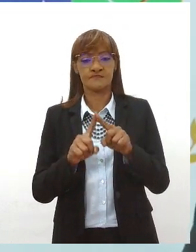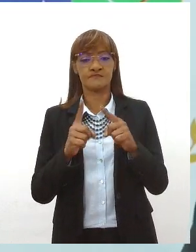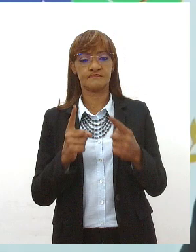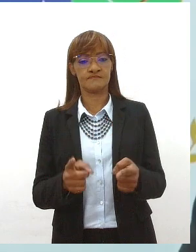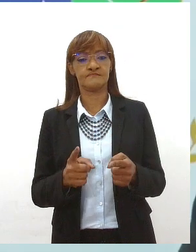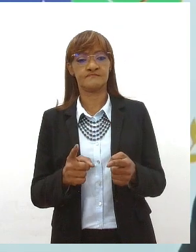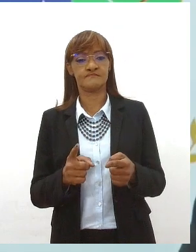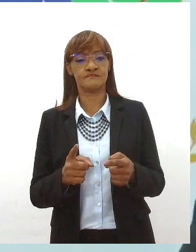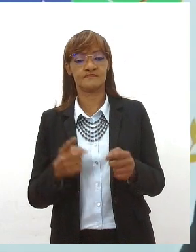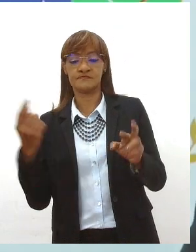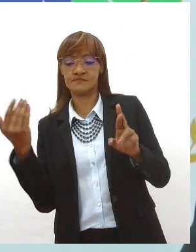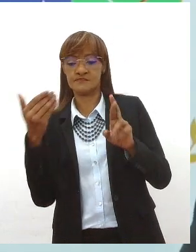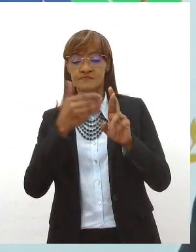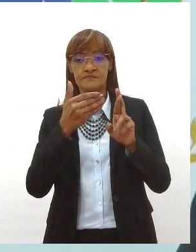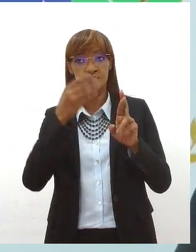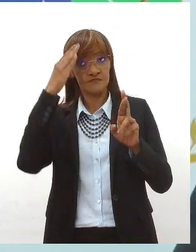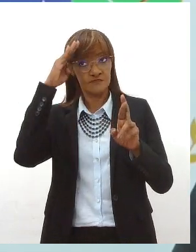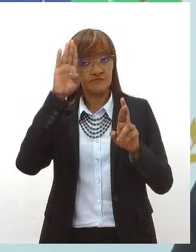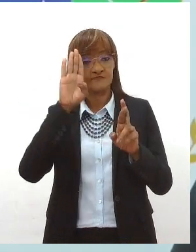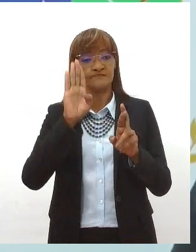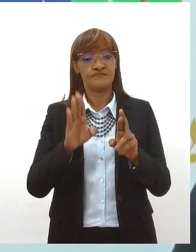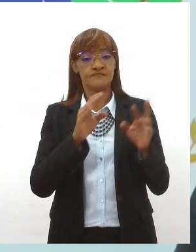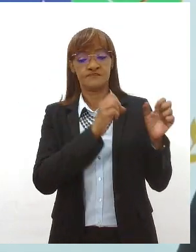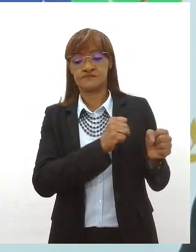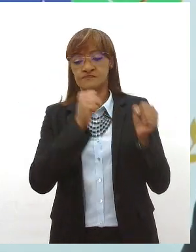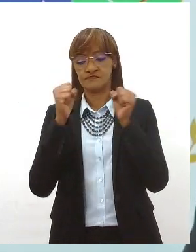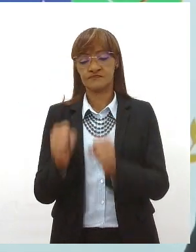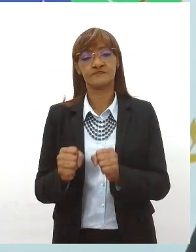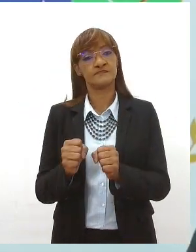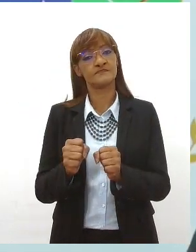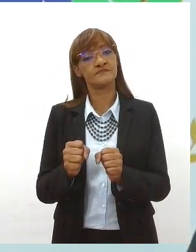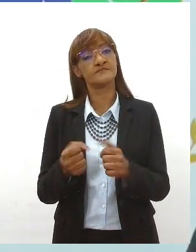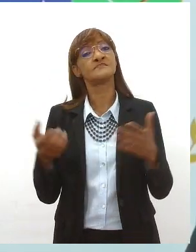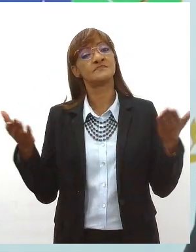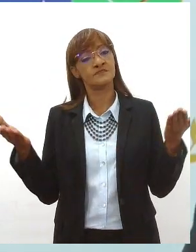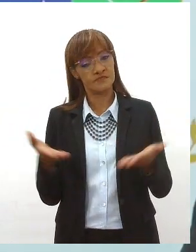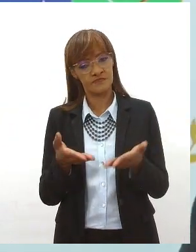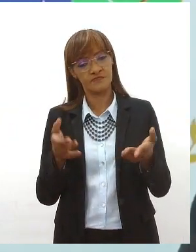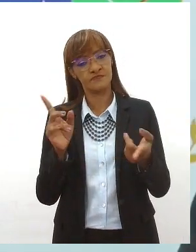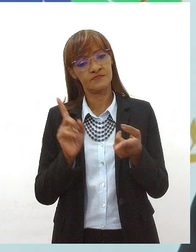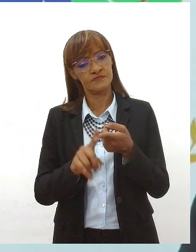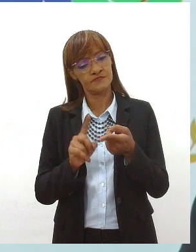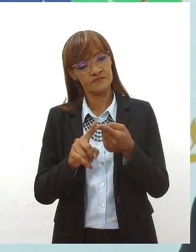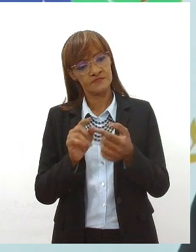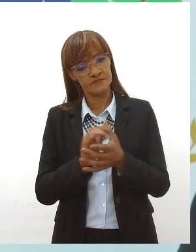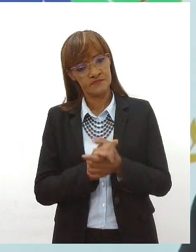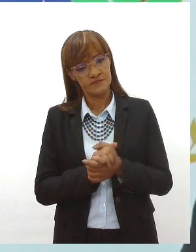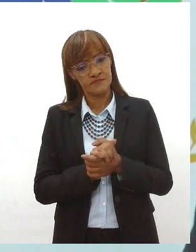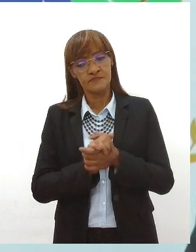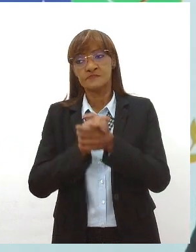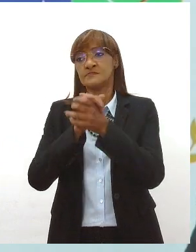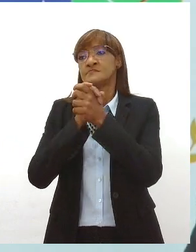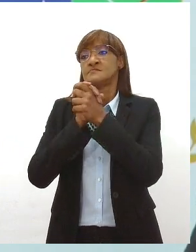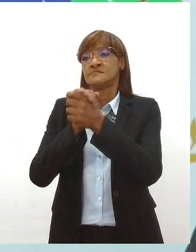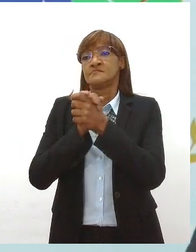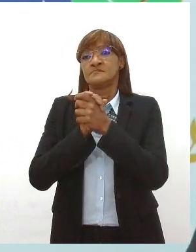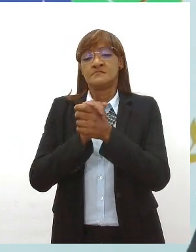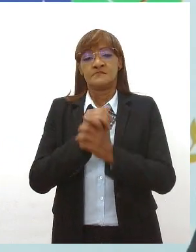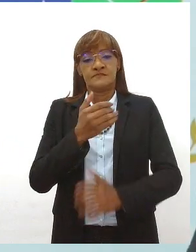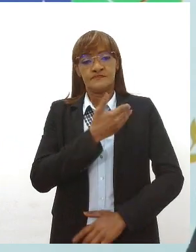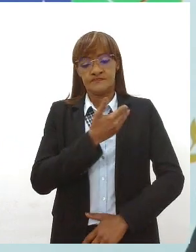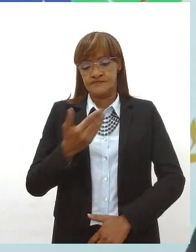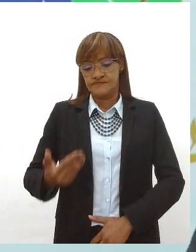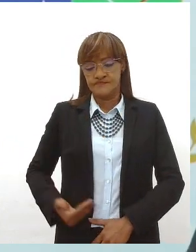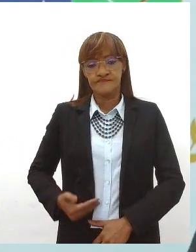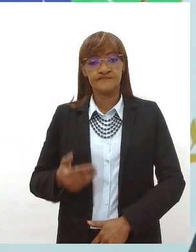seu empoderamento. E hoje também pela manhã, quero parabenizar o nosso governo, Fábio Mitidieri, por